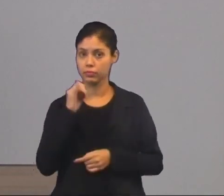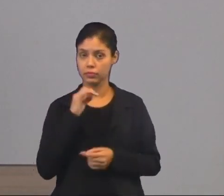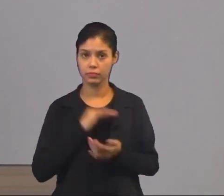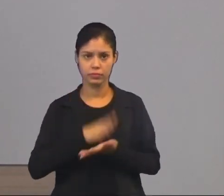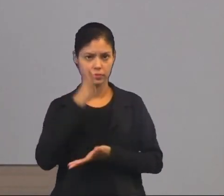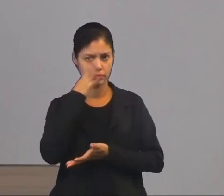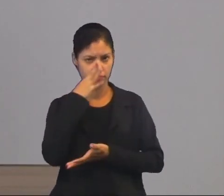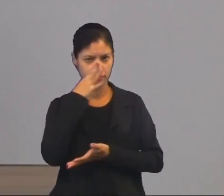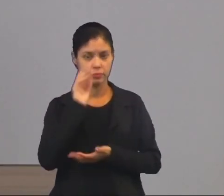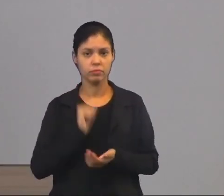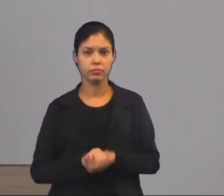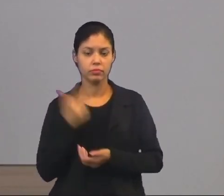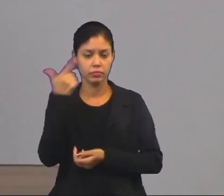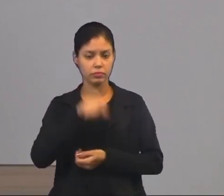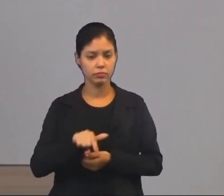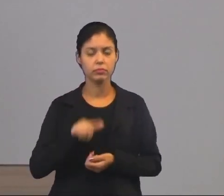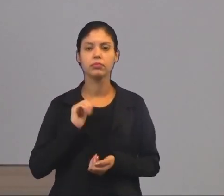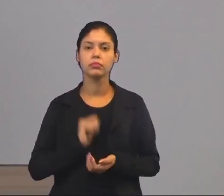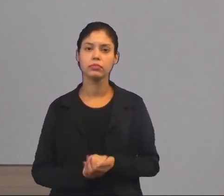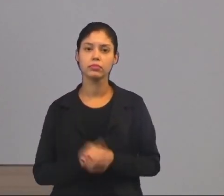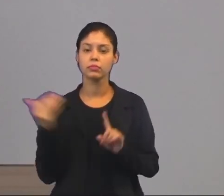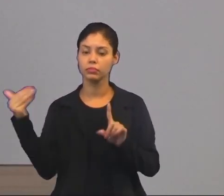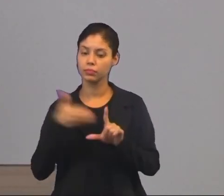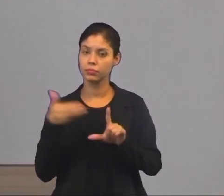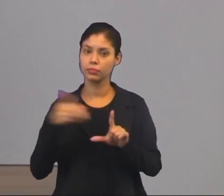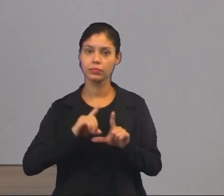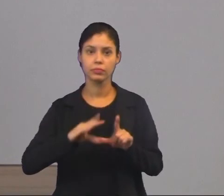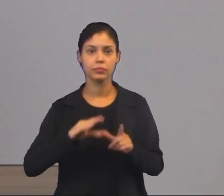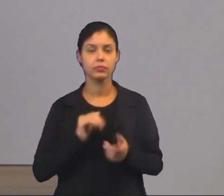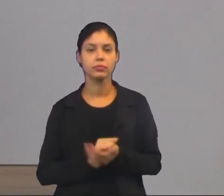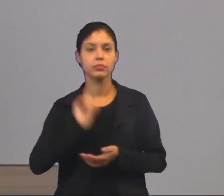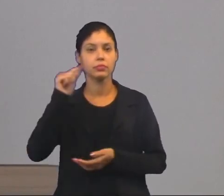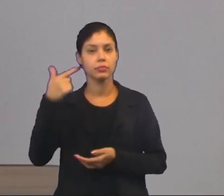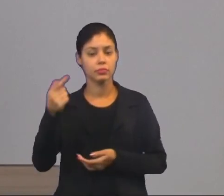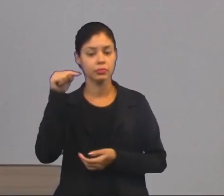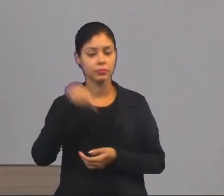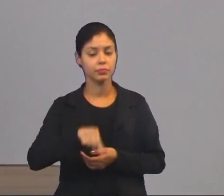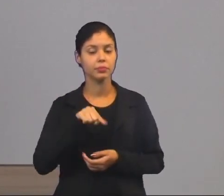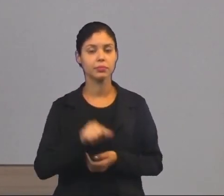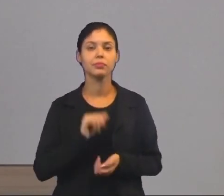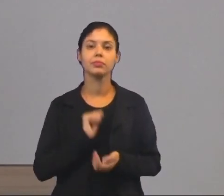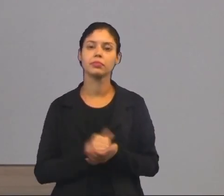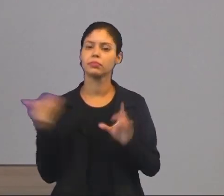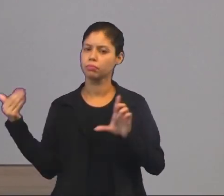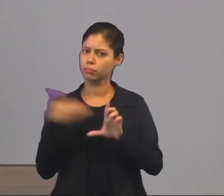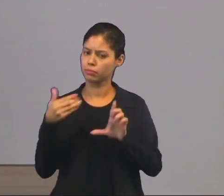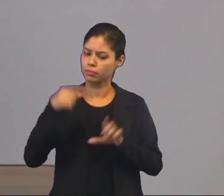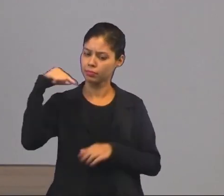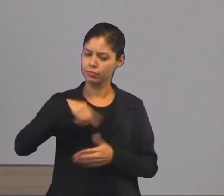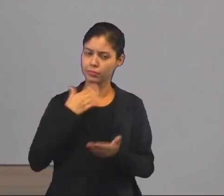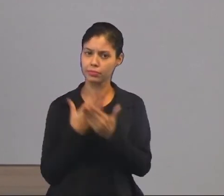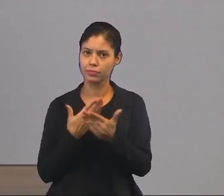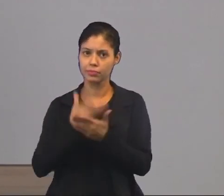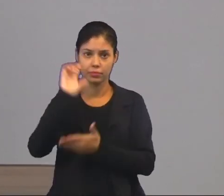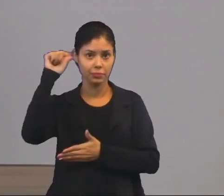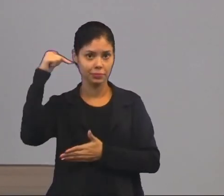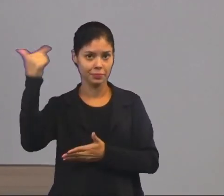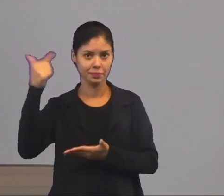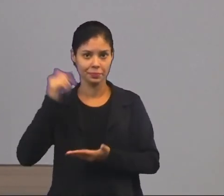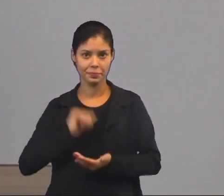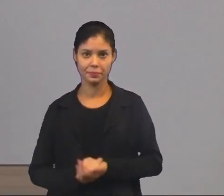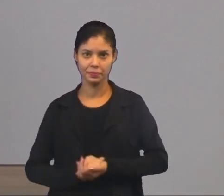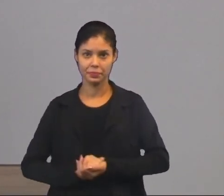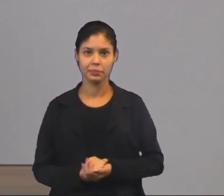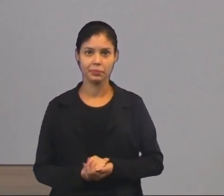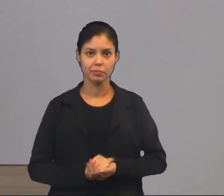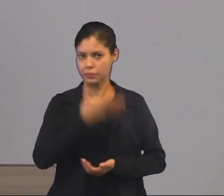quer assistir essa aula e rever novamente, acesse a plataforma Eduque. Nela você vai ter acesso a essa aula e às